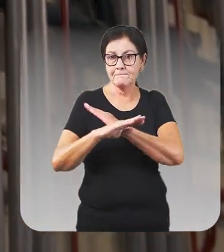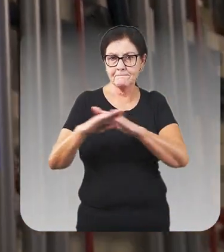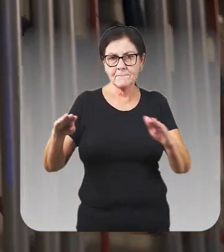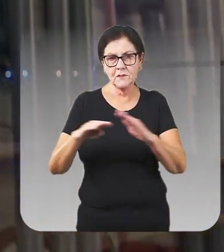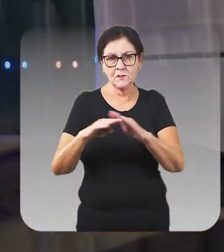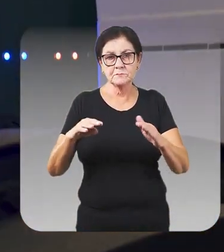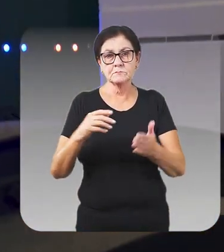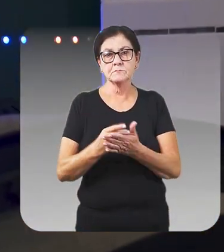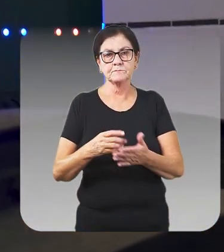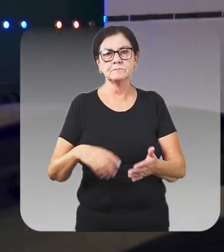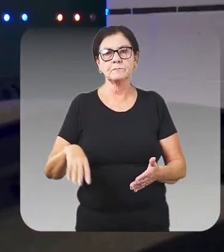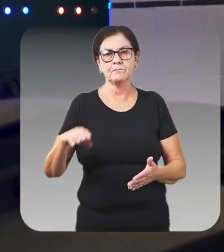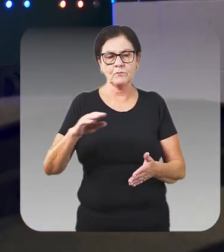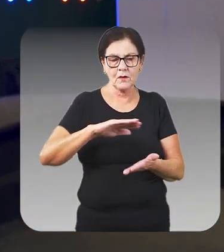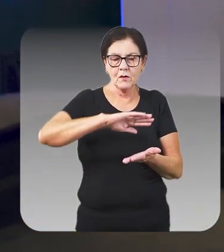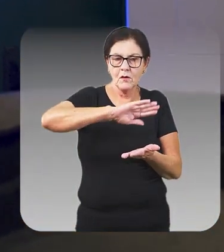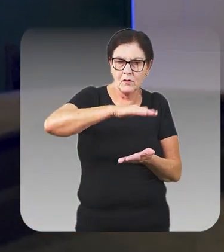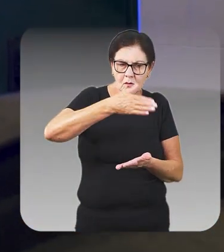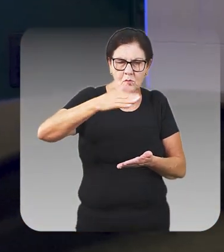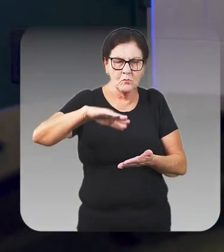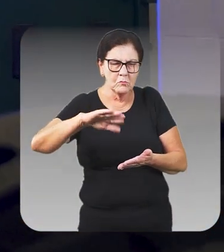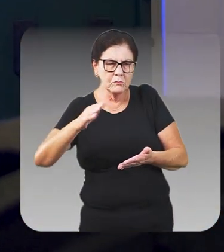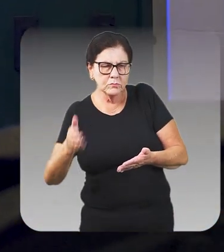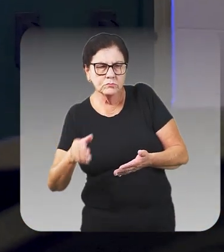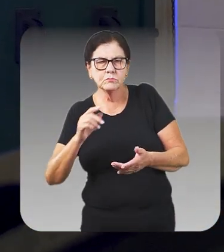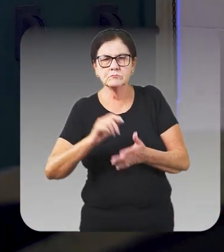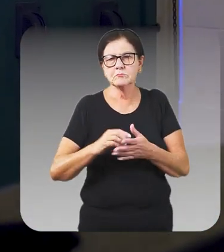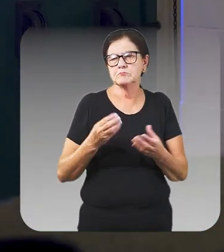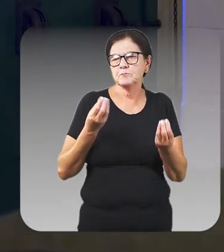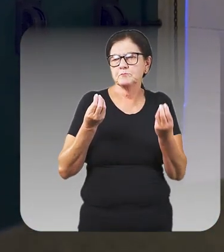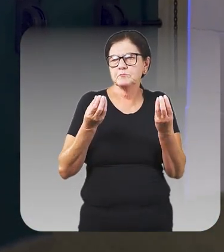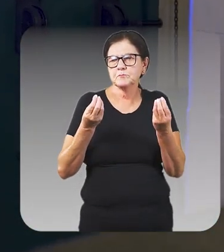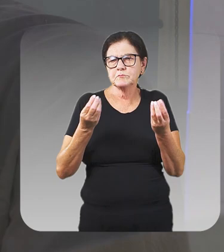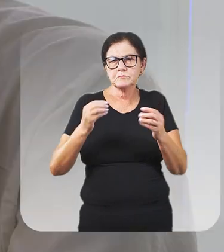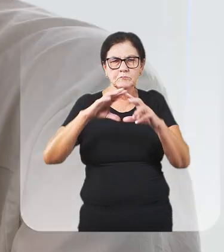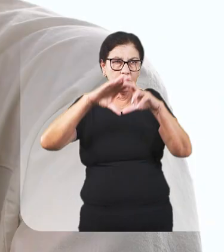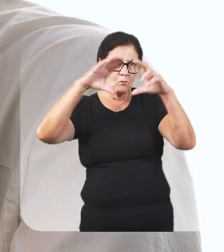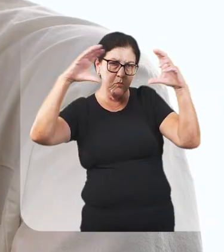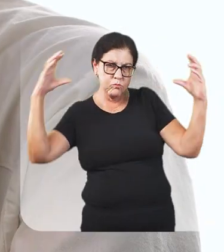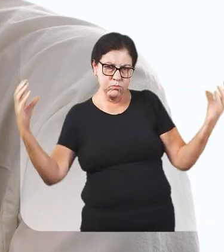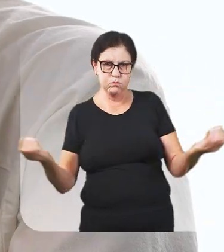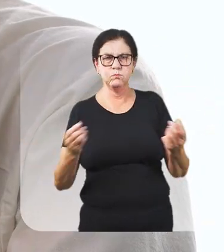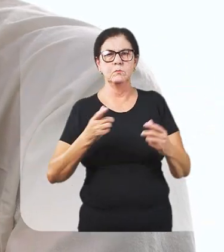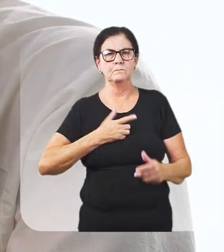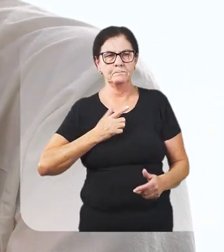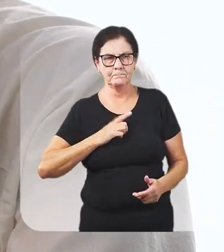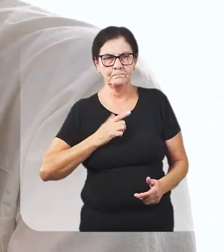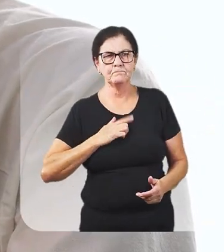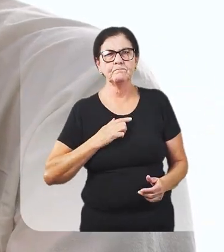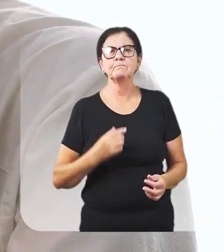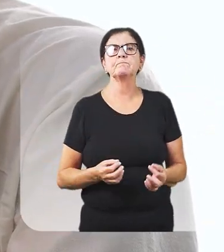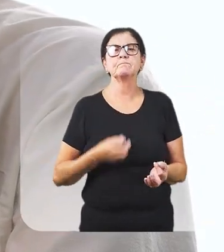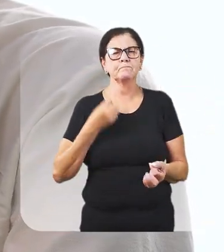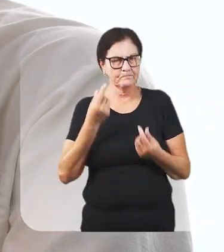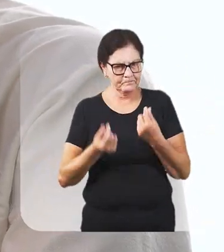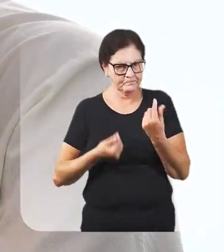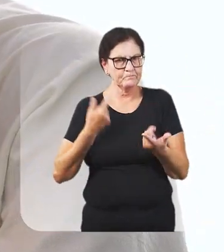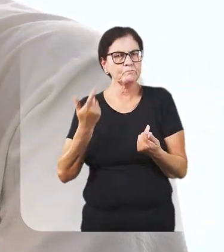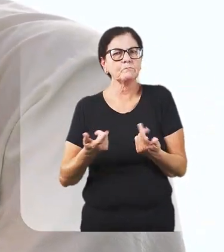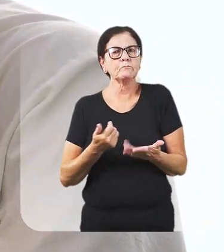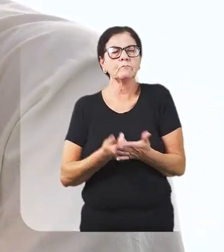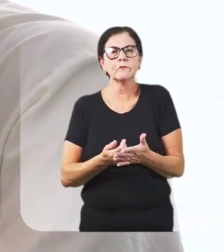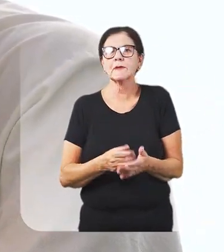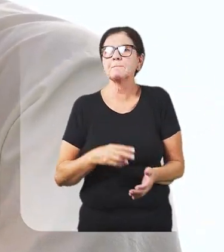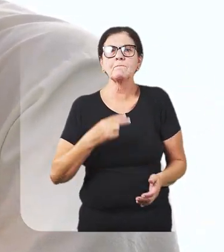Forte de Copacabana, durante alguns anos, produzia energia para abastecer todo o bairro de Copacabana. O ideal é que o forte sempre tivesse condições de funcionar,